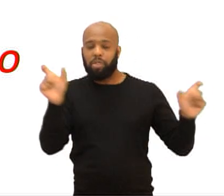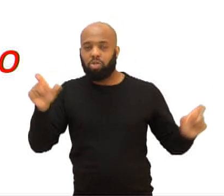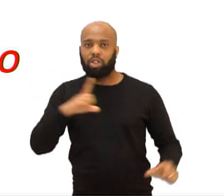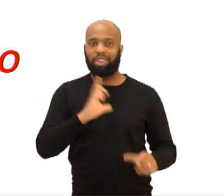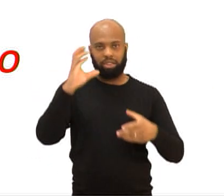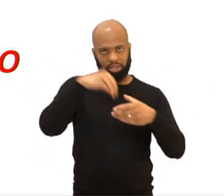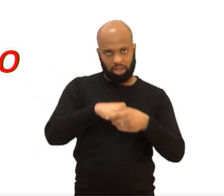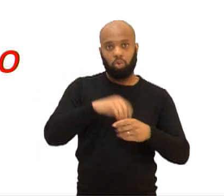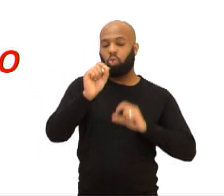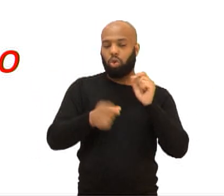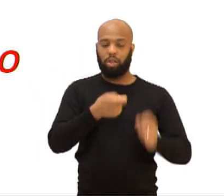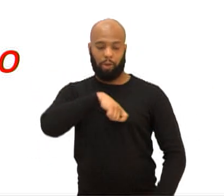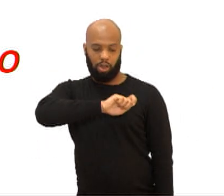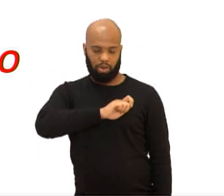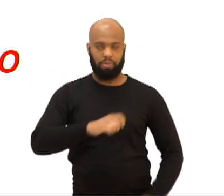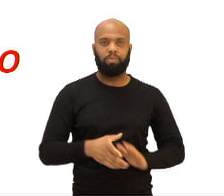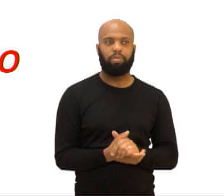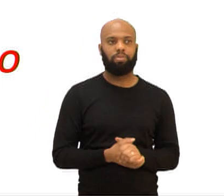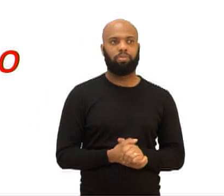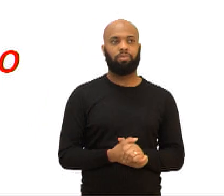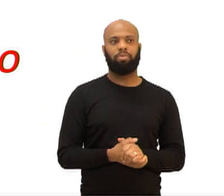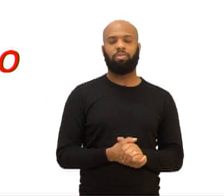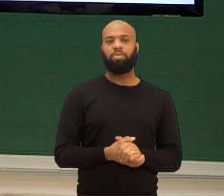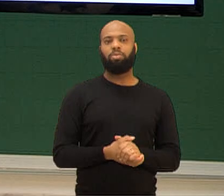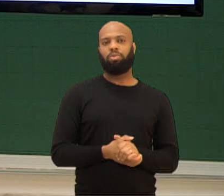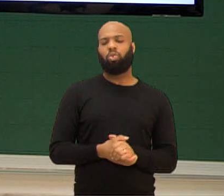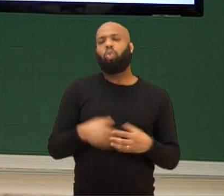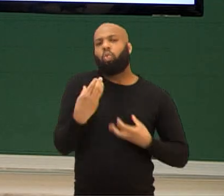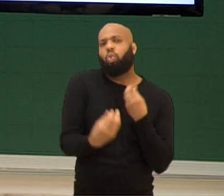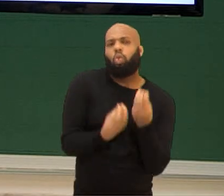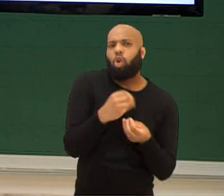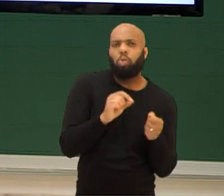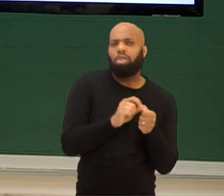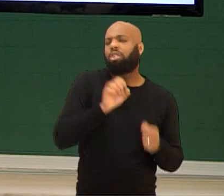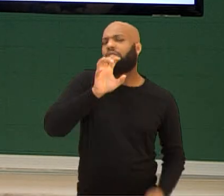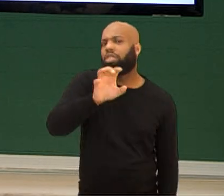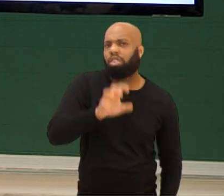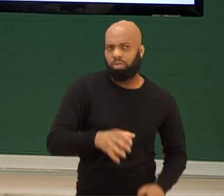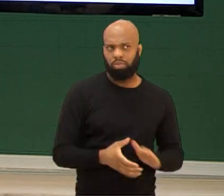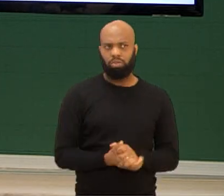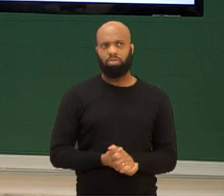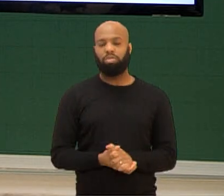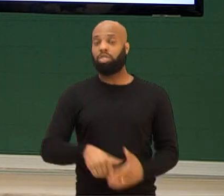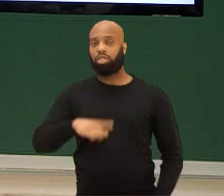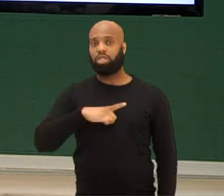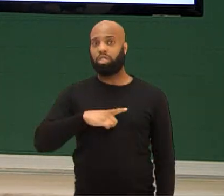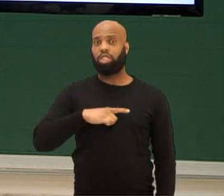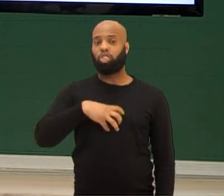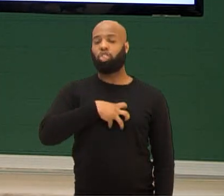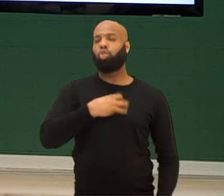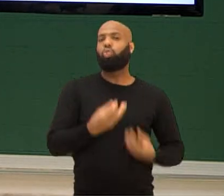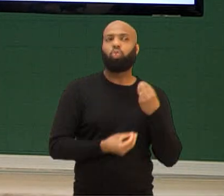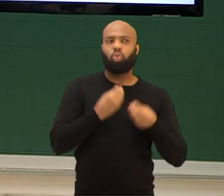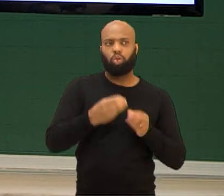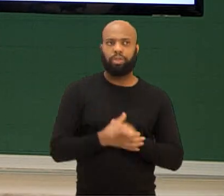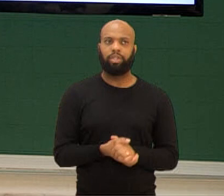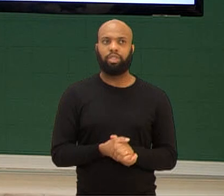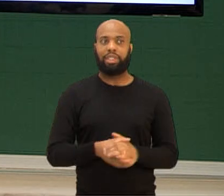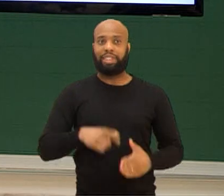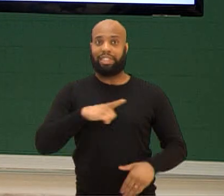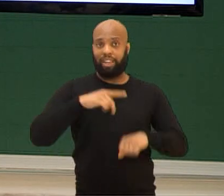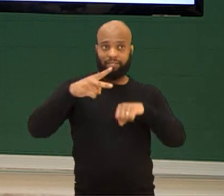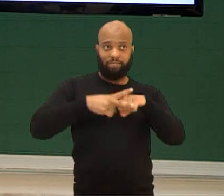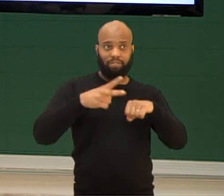língua espanhola, né? Como é que eu formo esse pretérito? Eu formo da seguinte forma, né? Eu tenho um